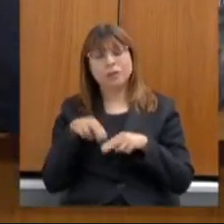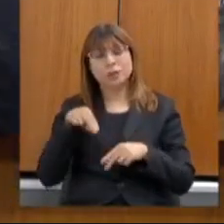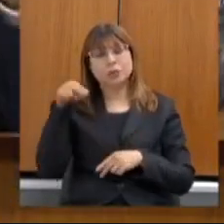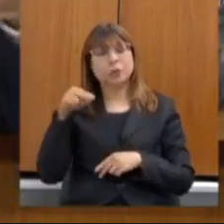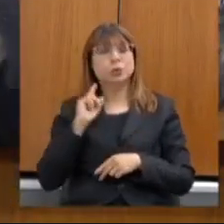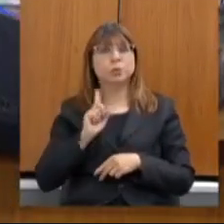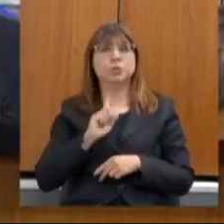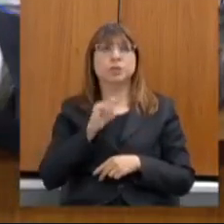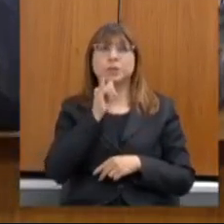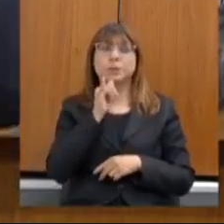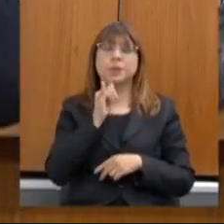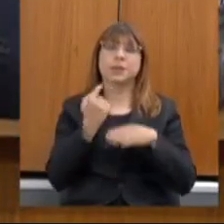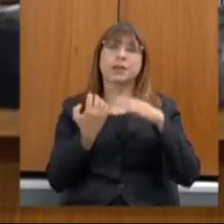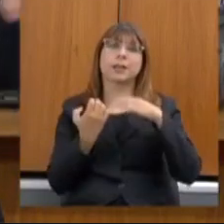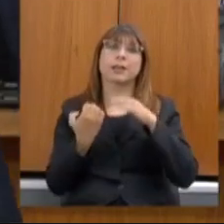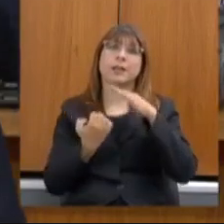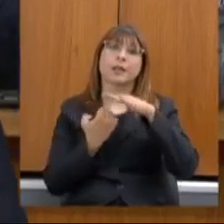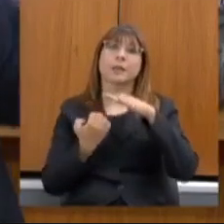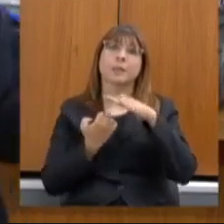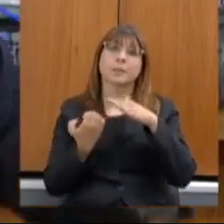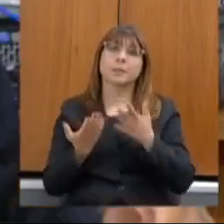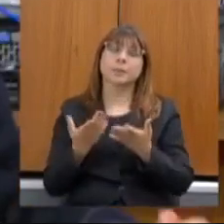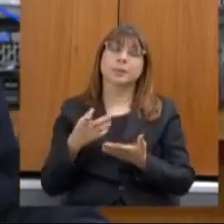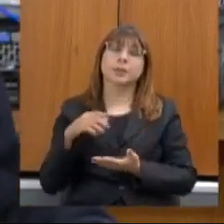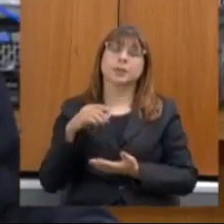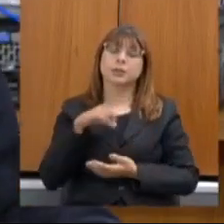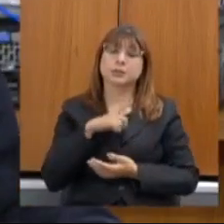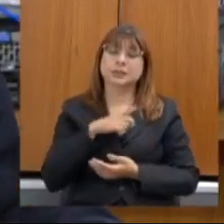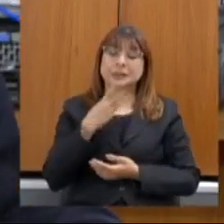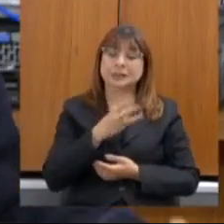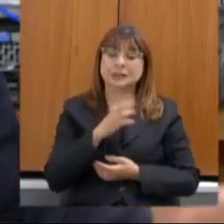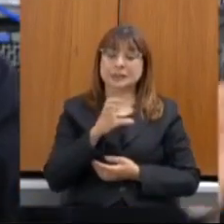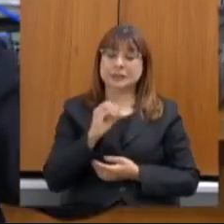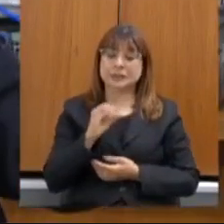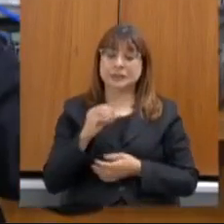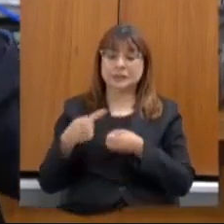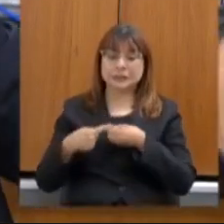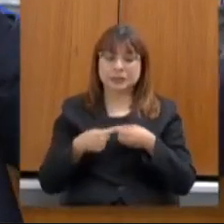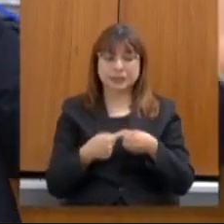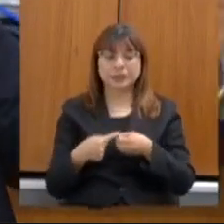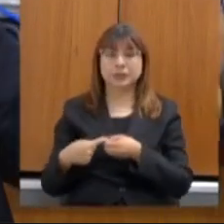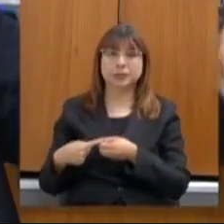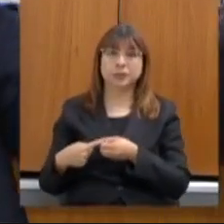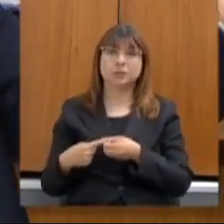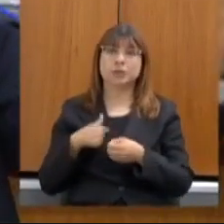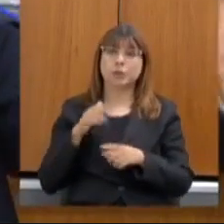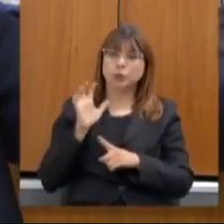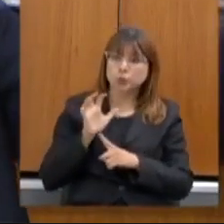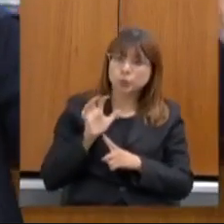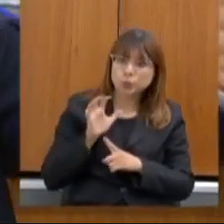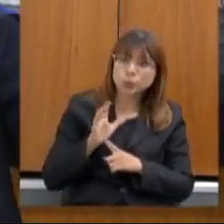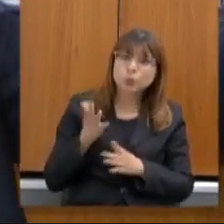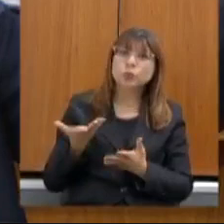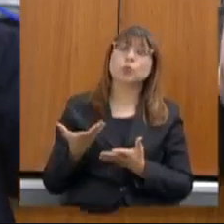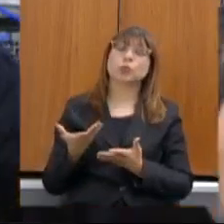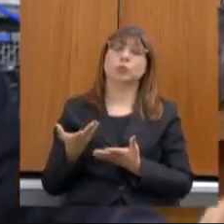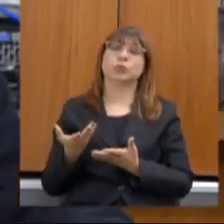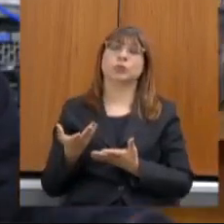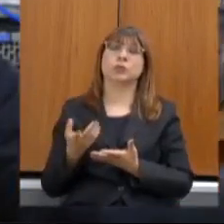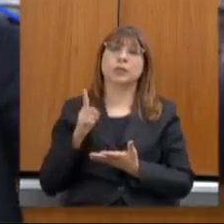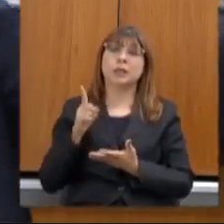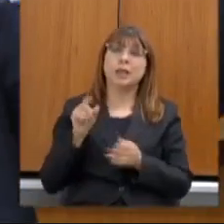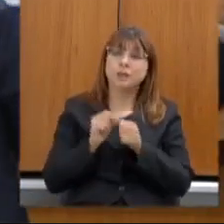tem uma empresa a Inter TV que pega de 300 municípios aí é o incentivei e eles